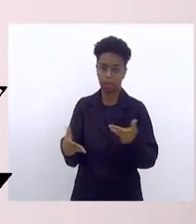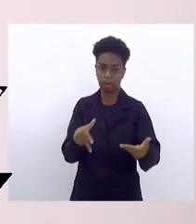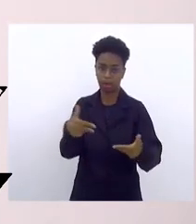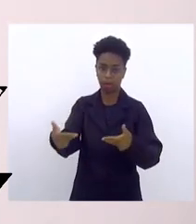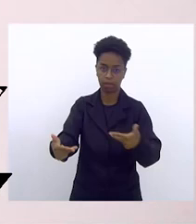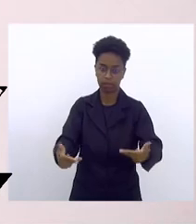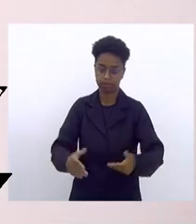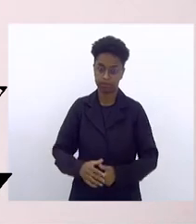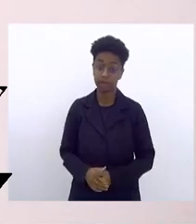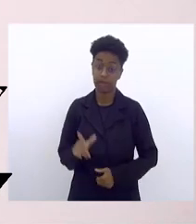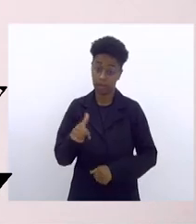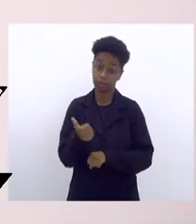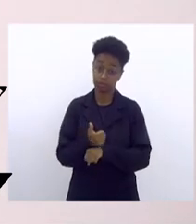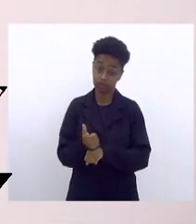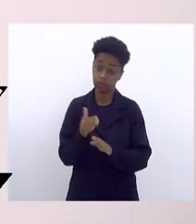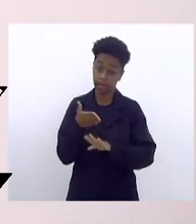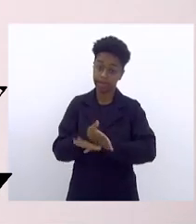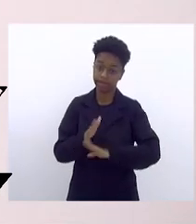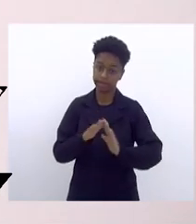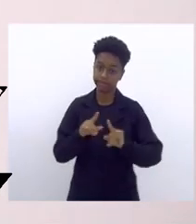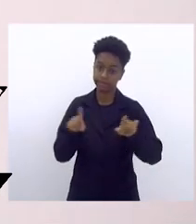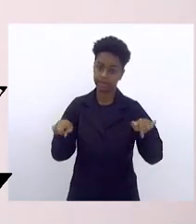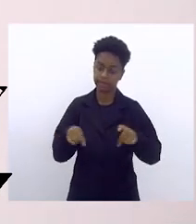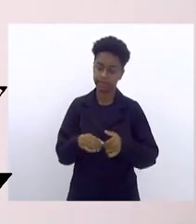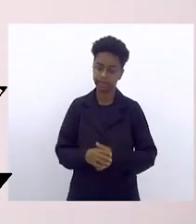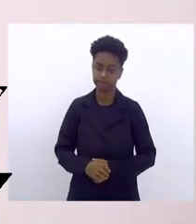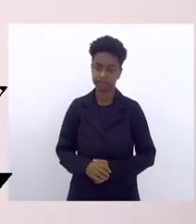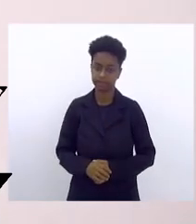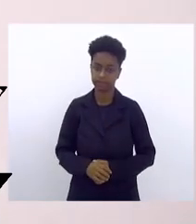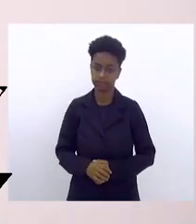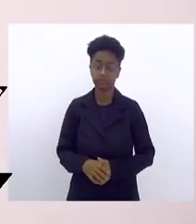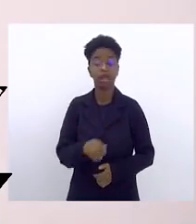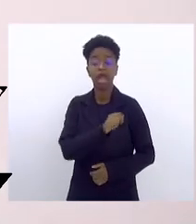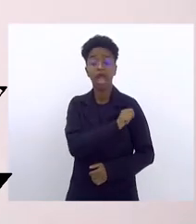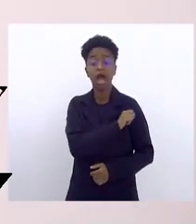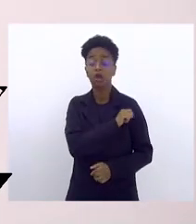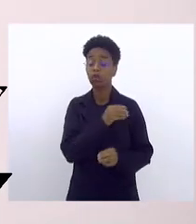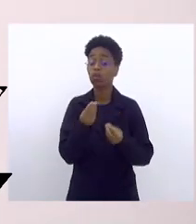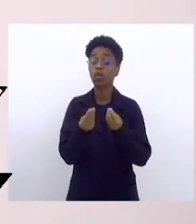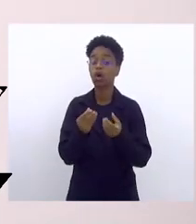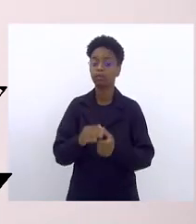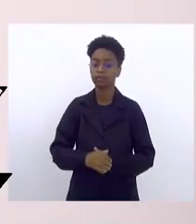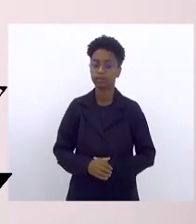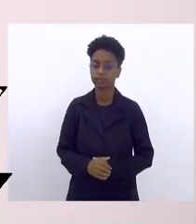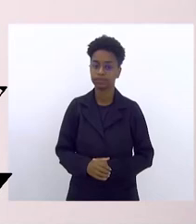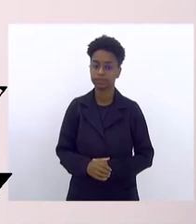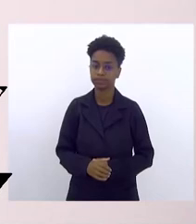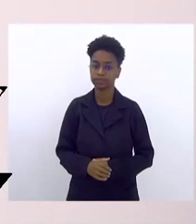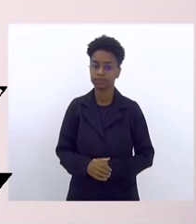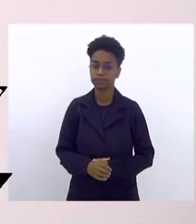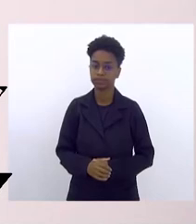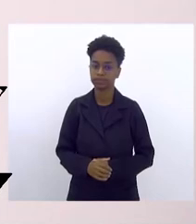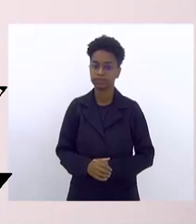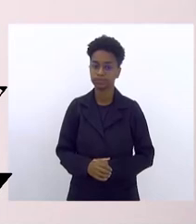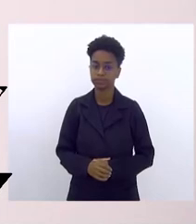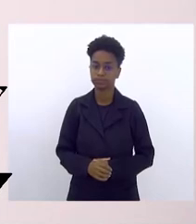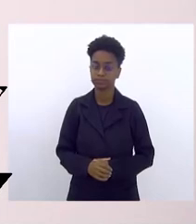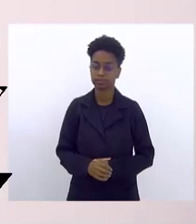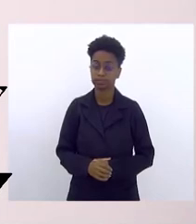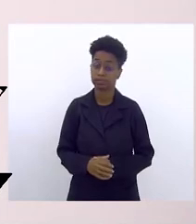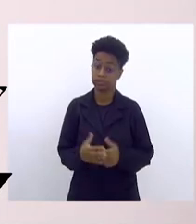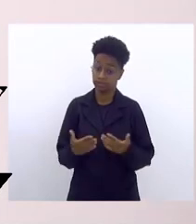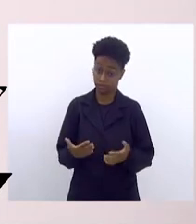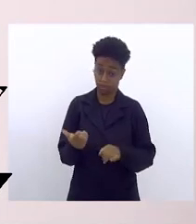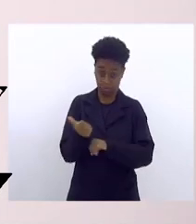esse é o profissional que vai entrar em sala de aula e os alunos? bom os